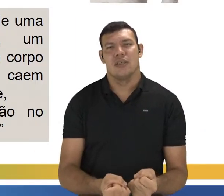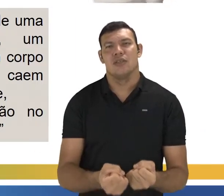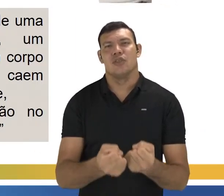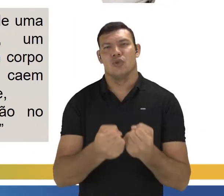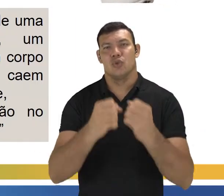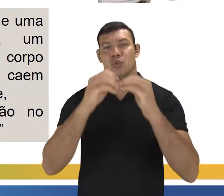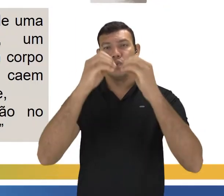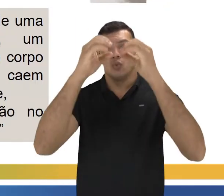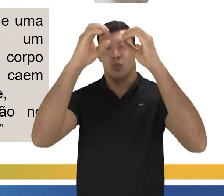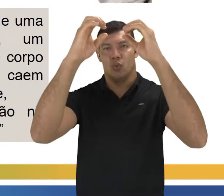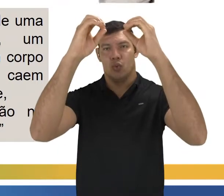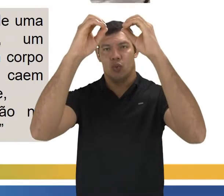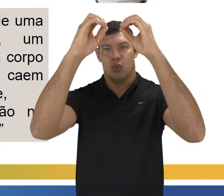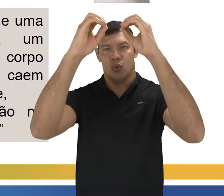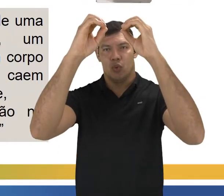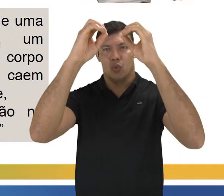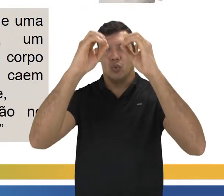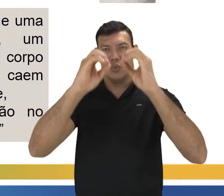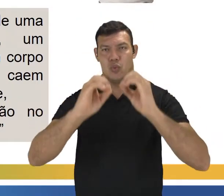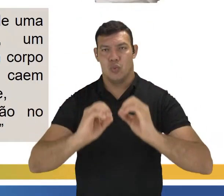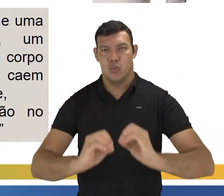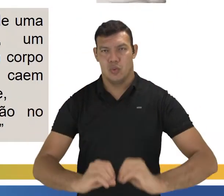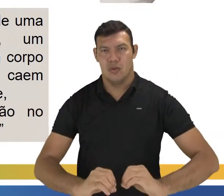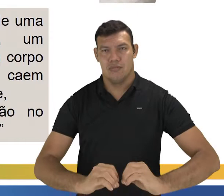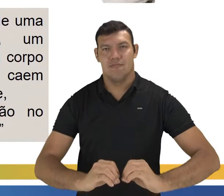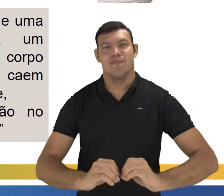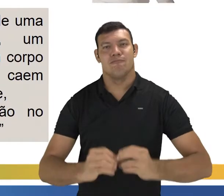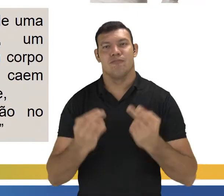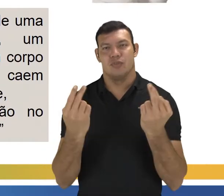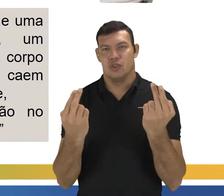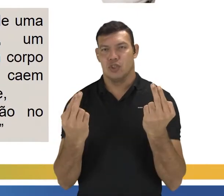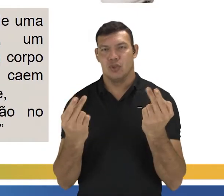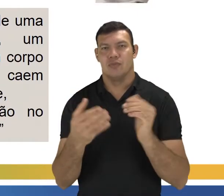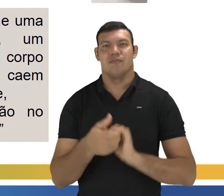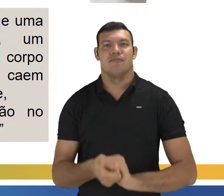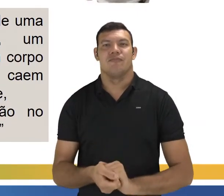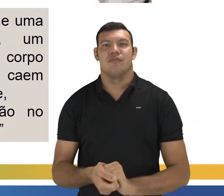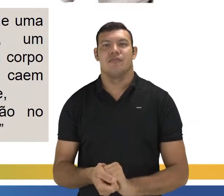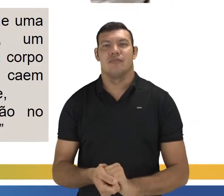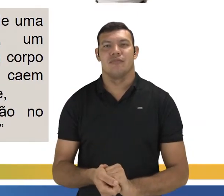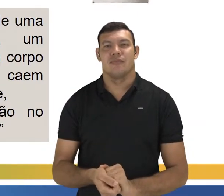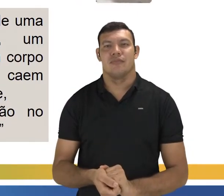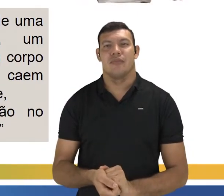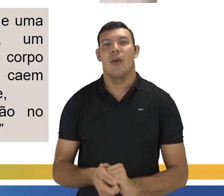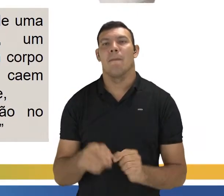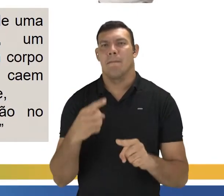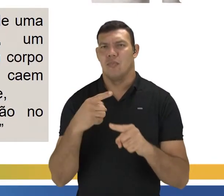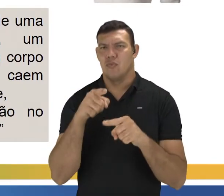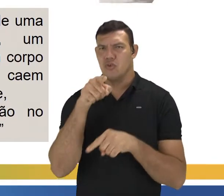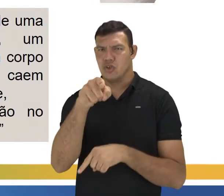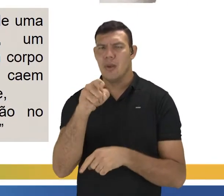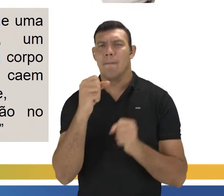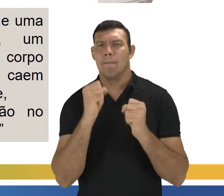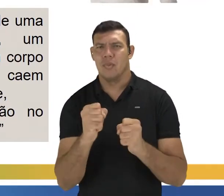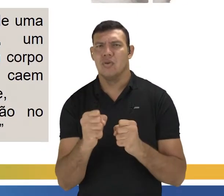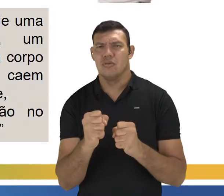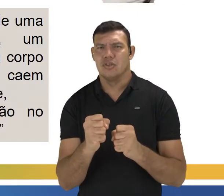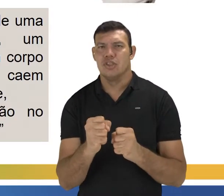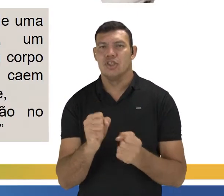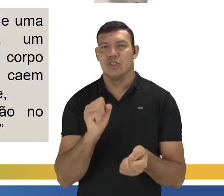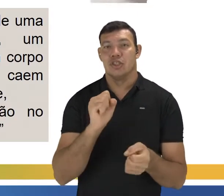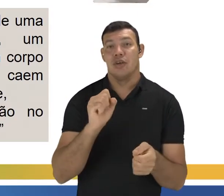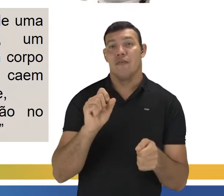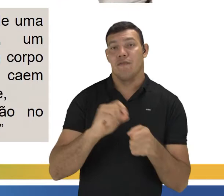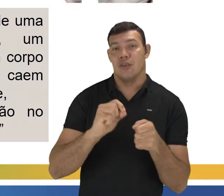simultaneamente atingindo o chão no mesmo instante você pode fazer esse experimento em casa imagina que você